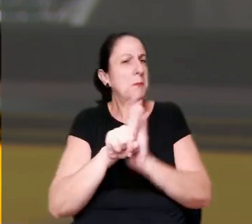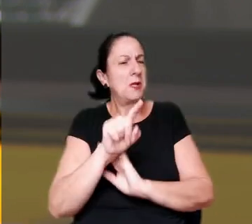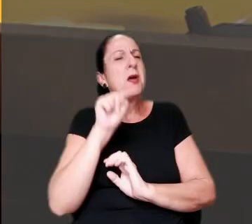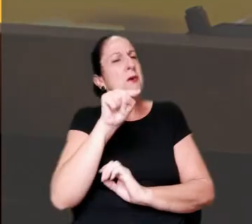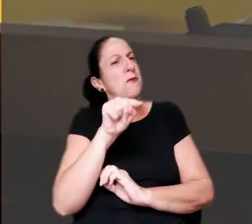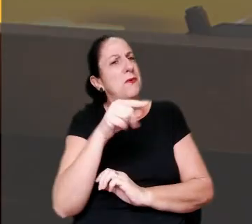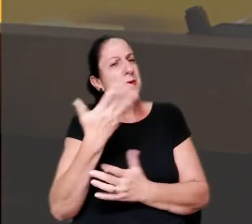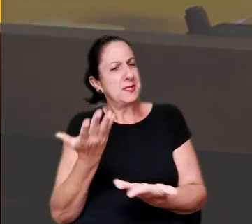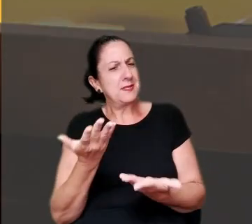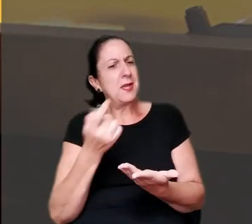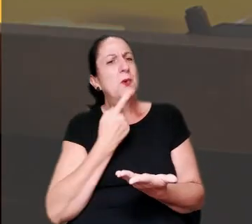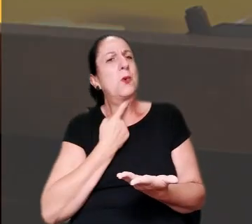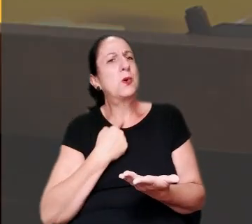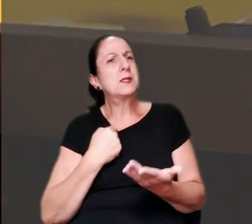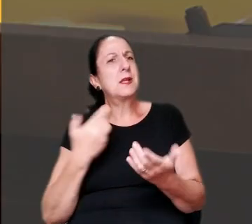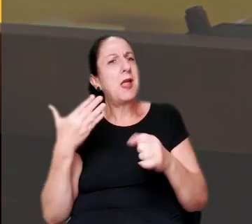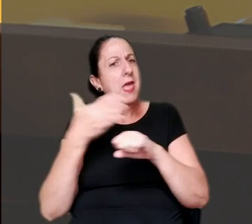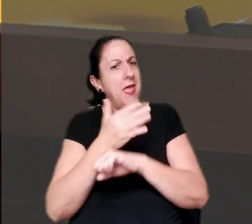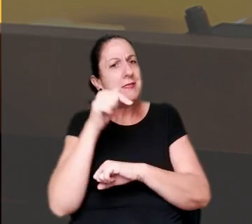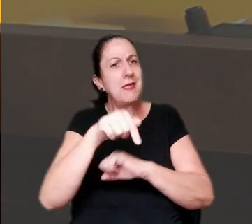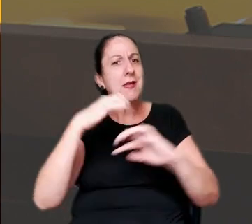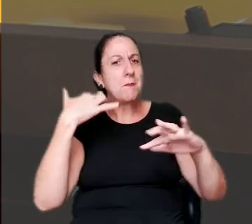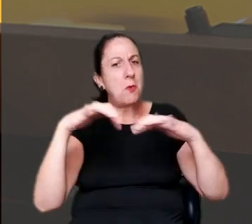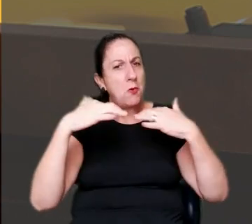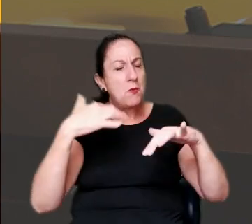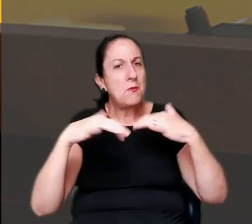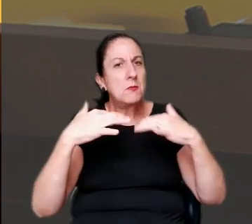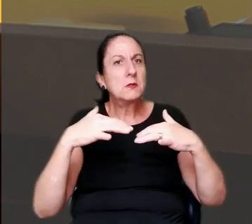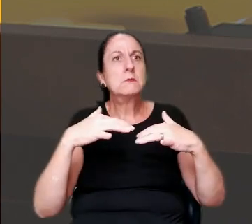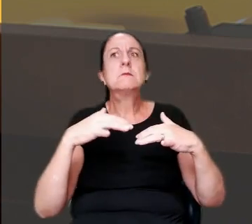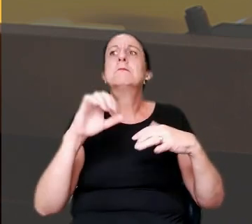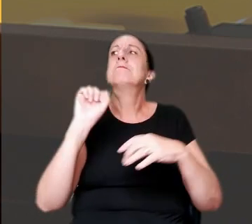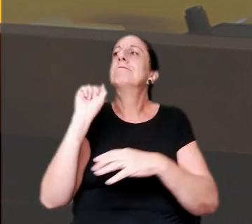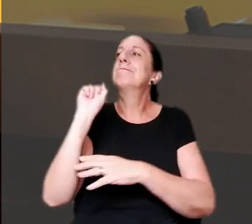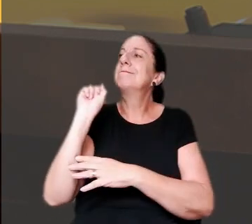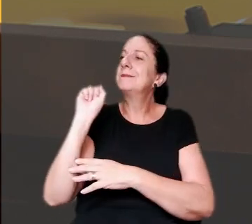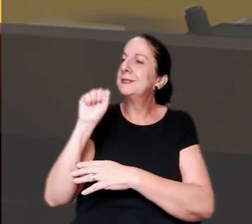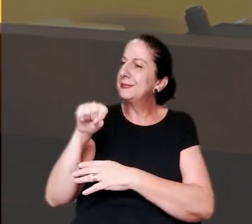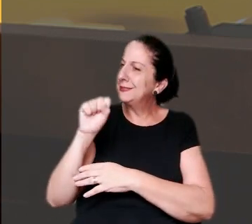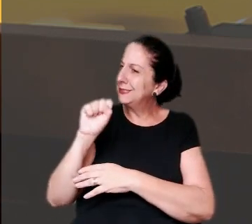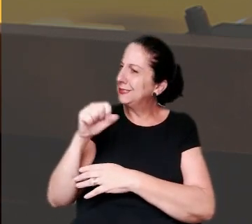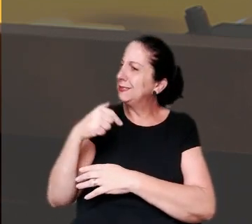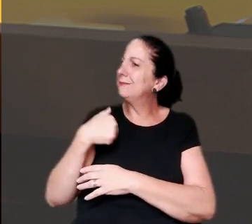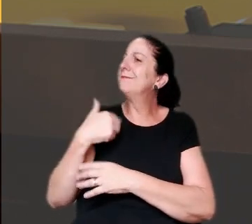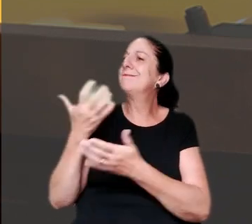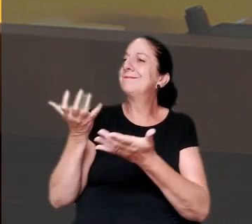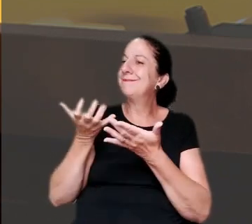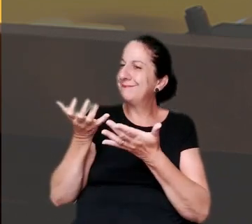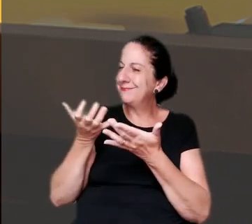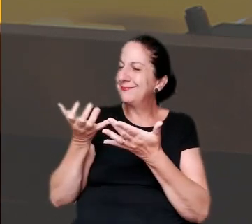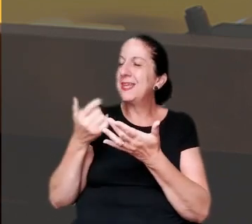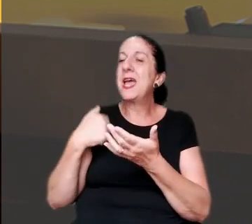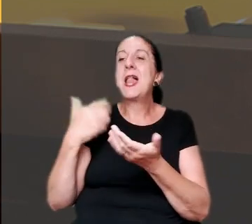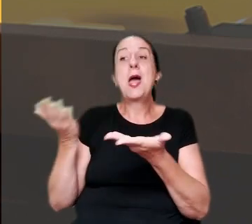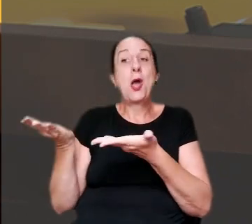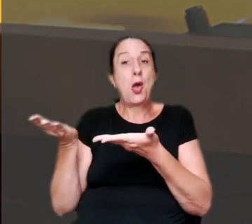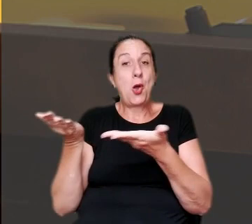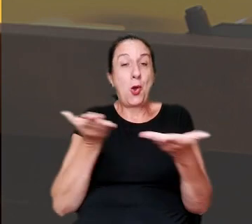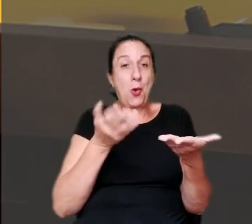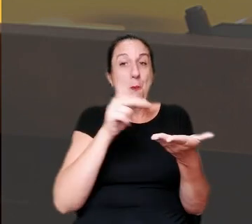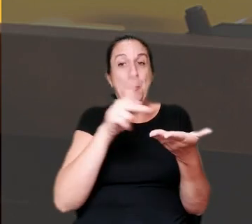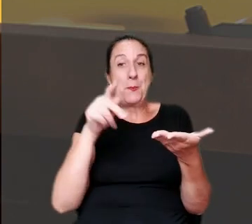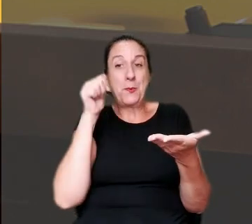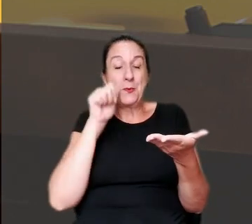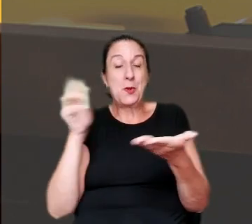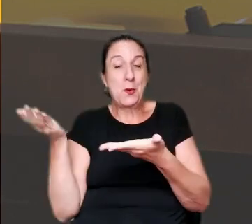ela e me perguntou: "Você gostaria de entrar nesse movimento?" Eu disse: "Ah, pois não, oui." Então